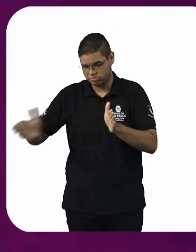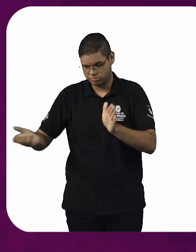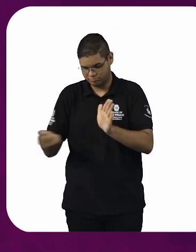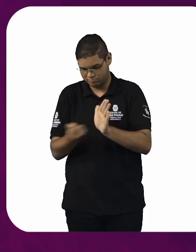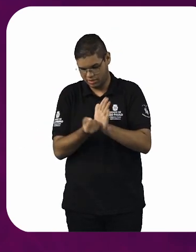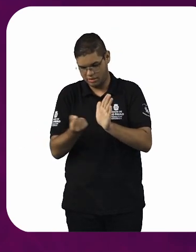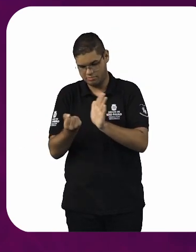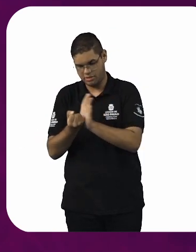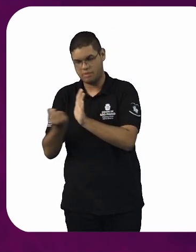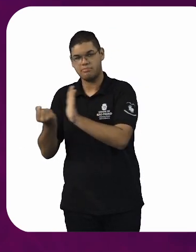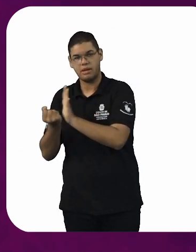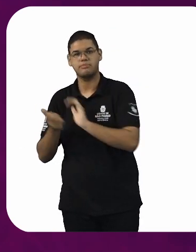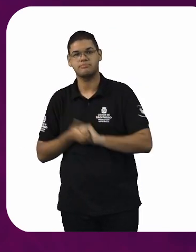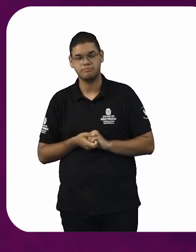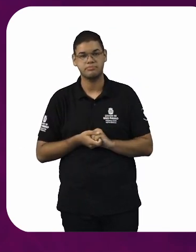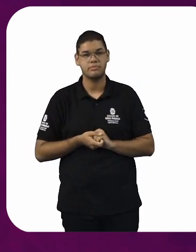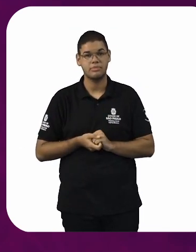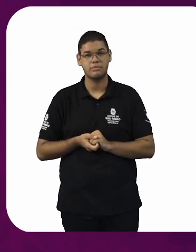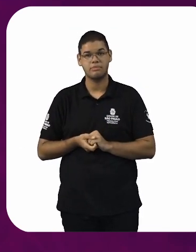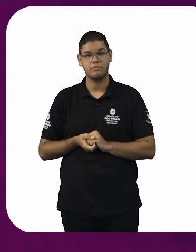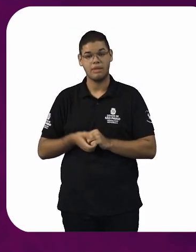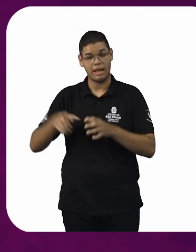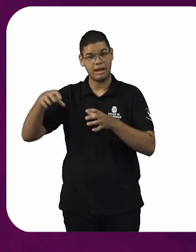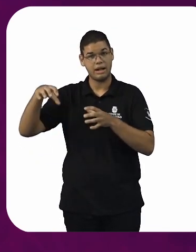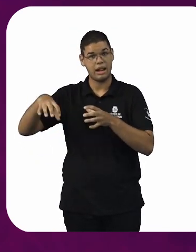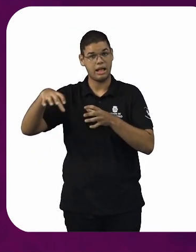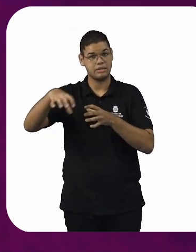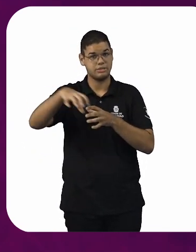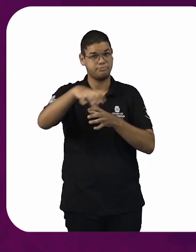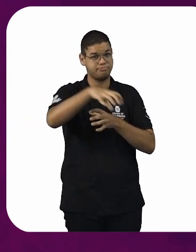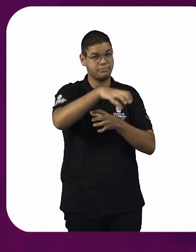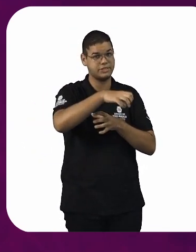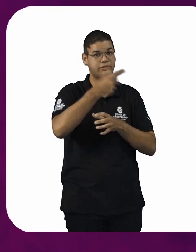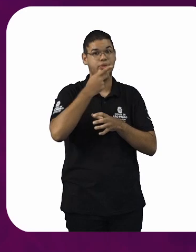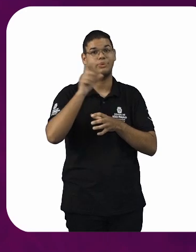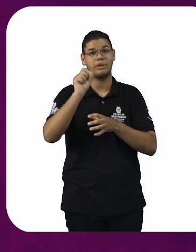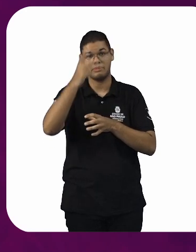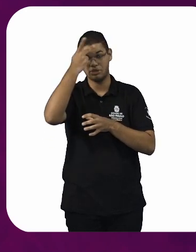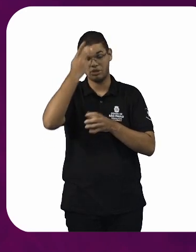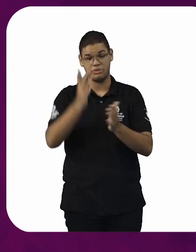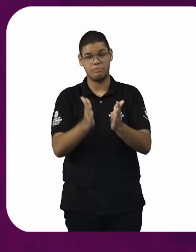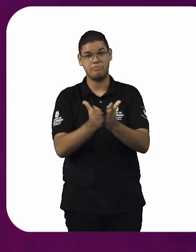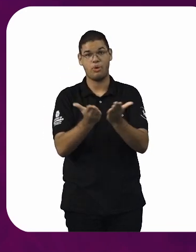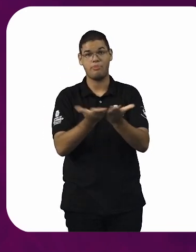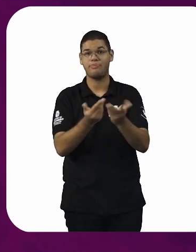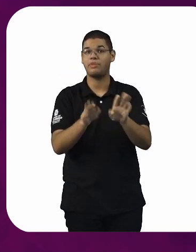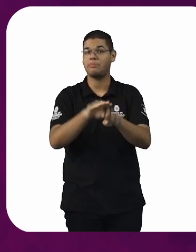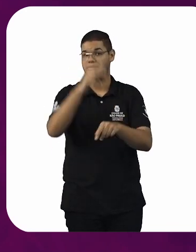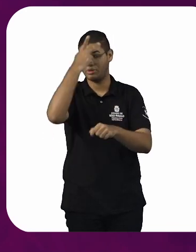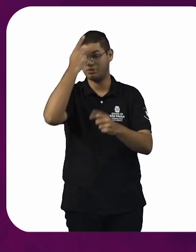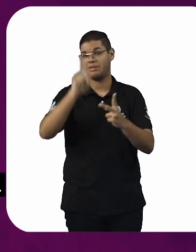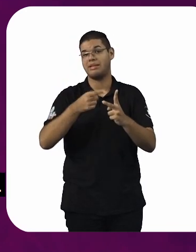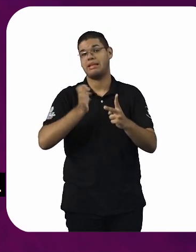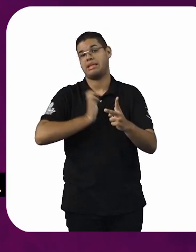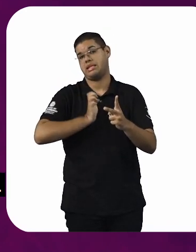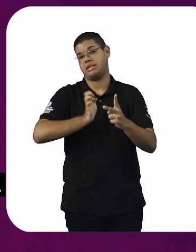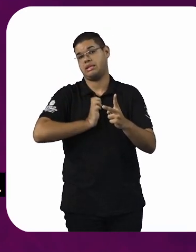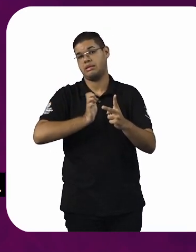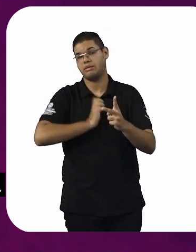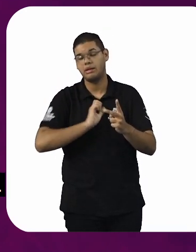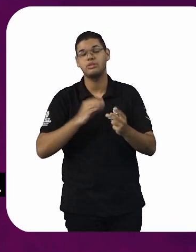classe, a gente está falando dos indicadores sociais de pobreza, de riqueza nesse país, nos índices